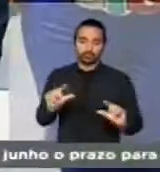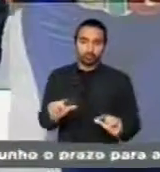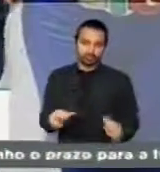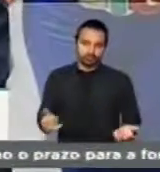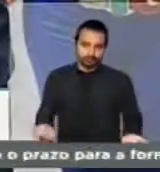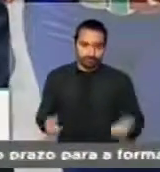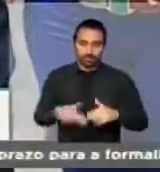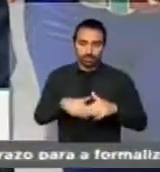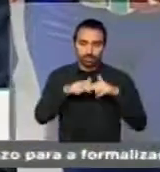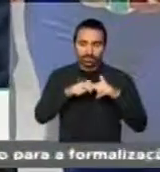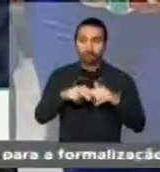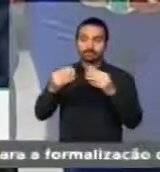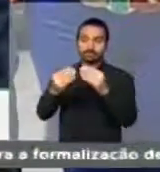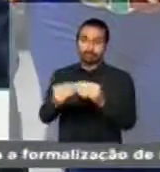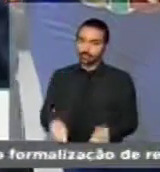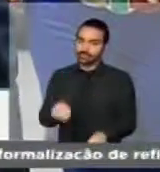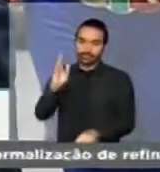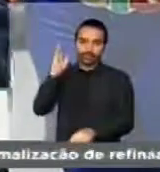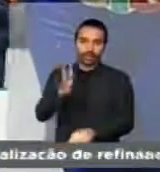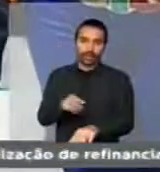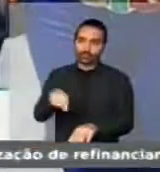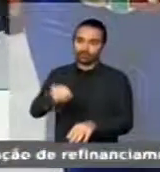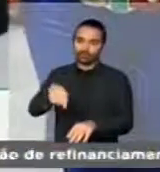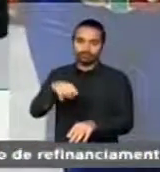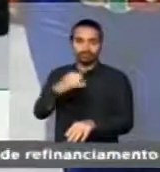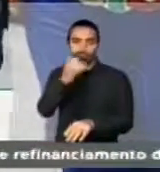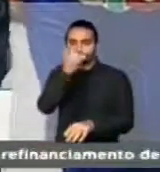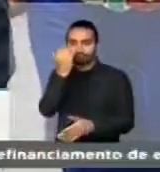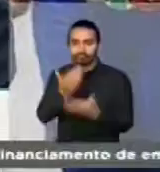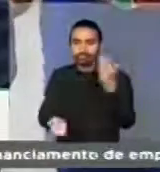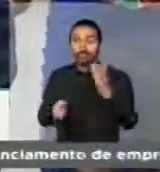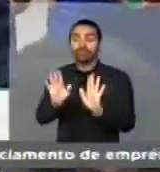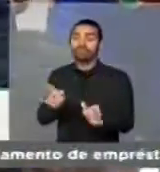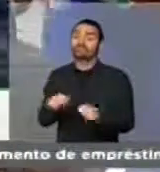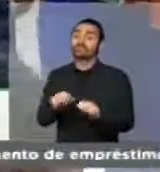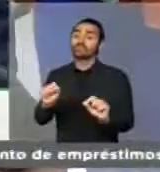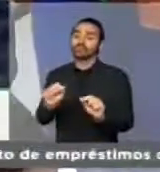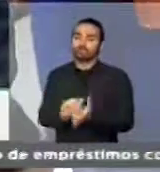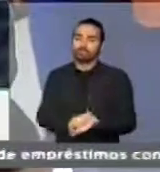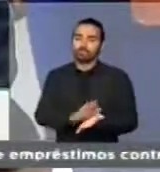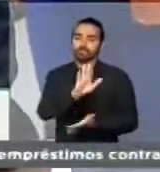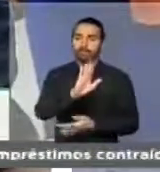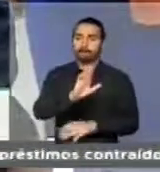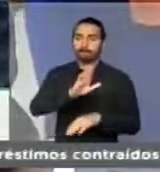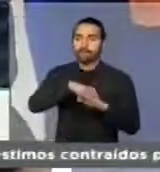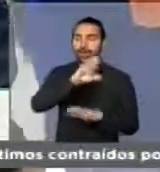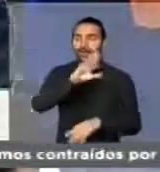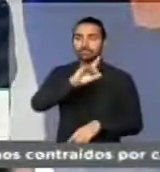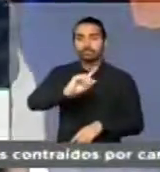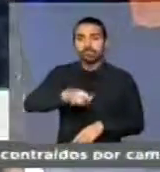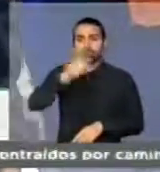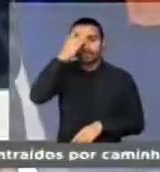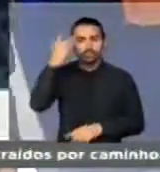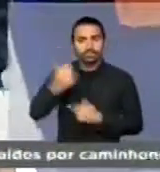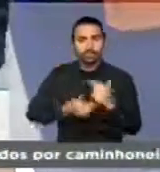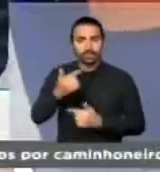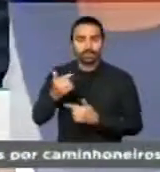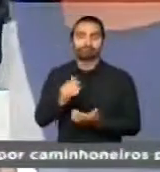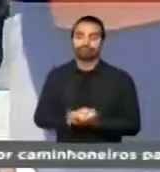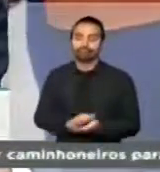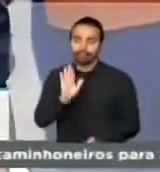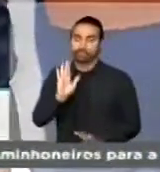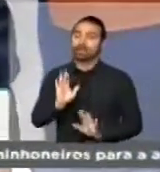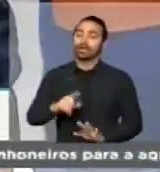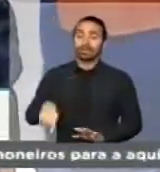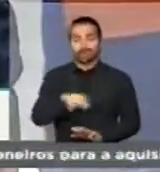teve impacto direto naquela mineradora, que anunciou a demissão de mais de 1.000 trabalhadores. Nós ajudamos